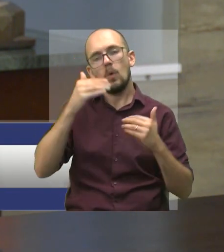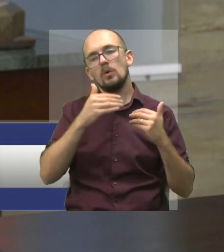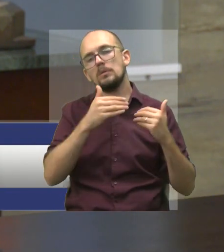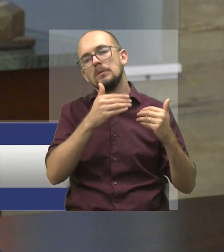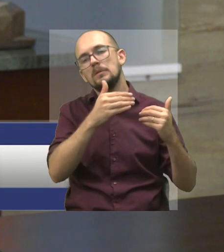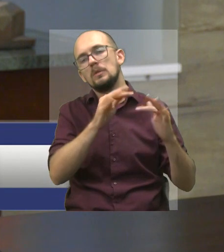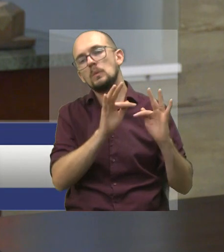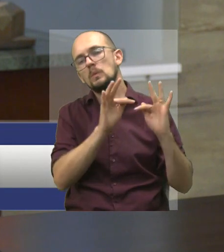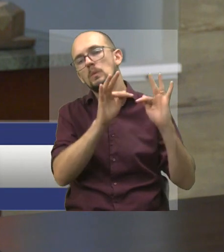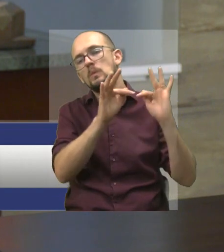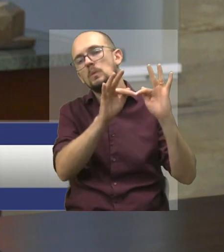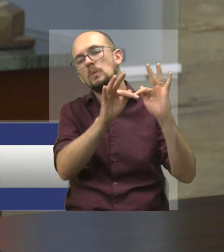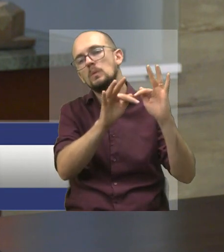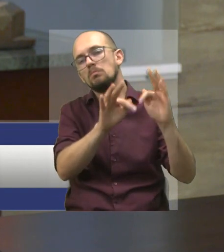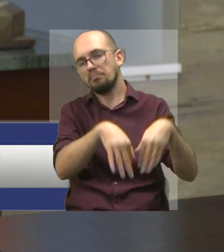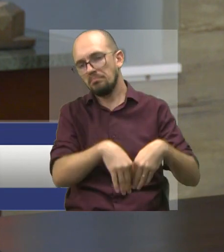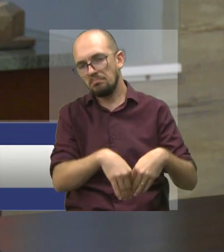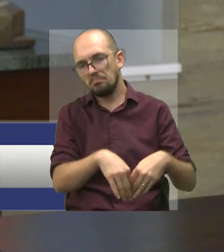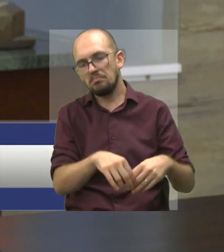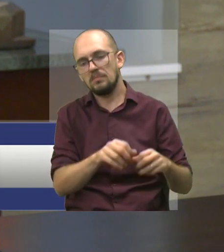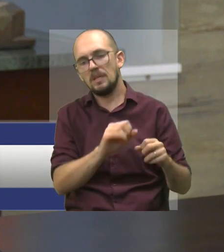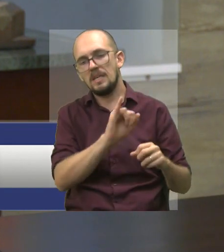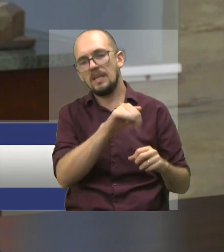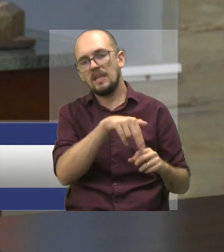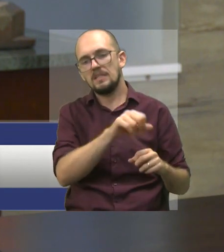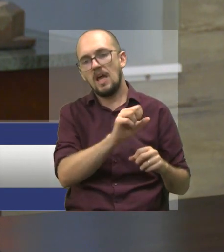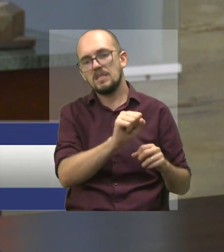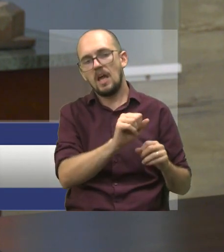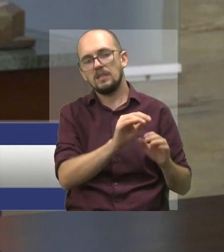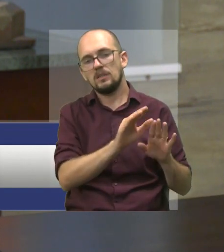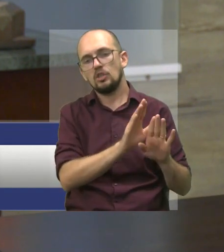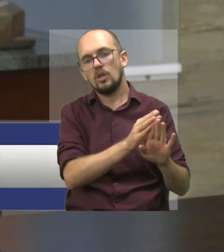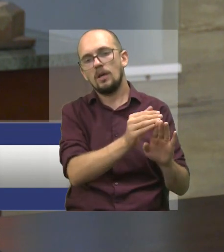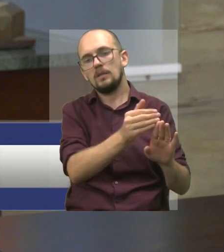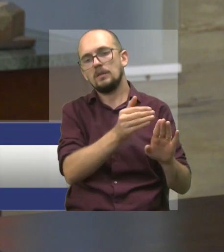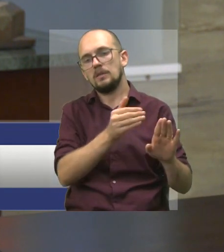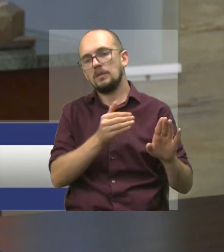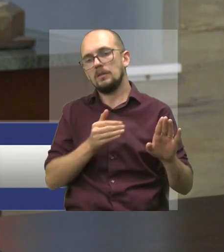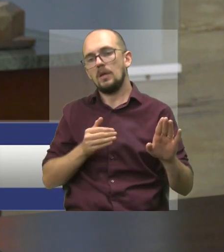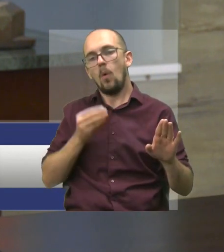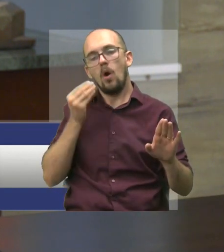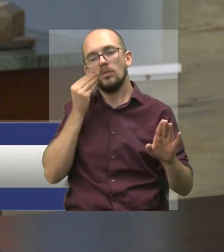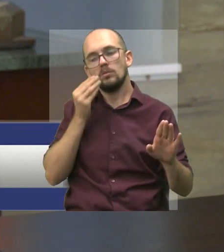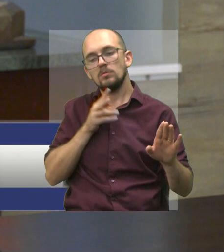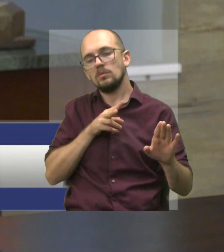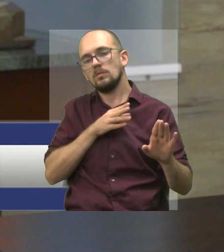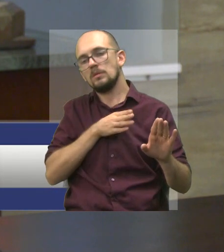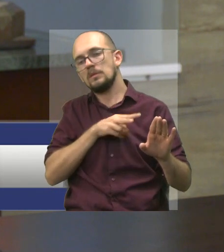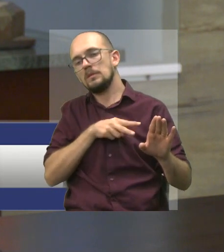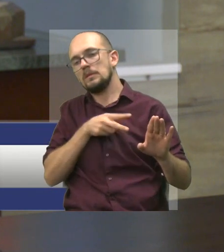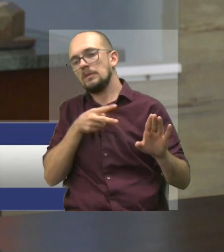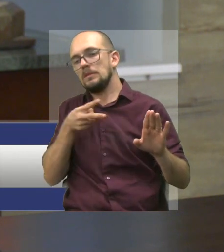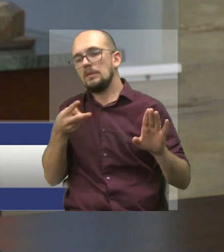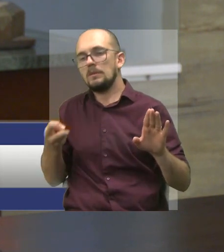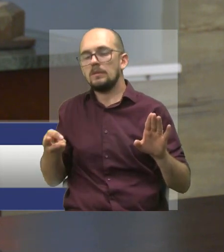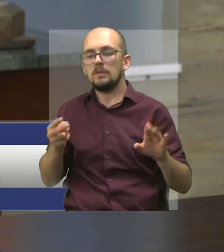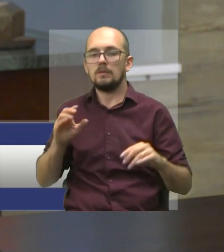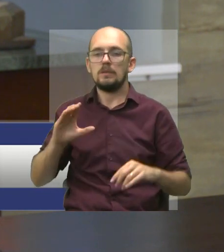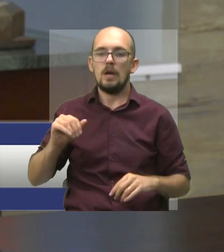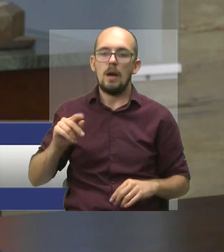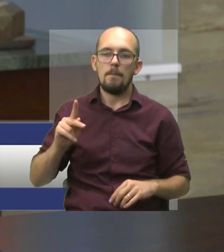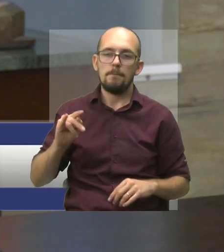da Previdência, é que já se começa a tentar também tirar a condição da assistência social,